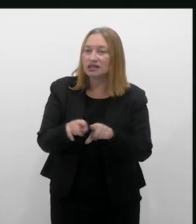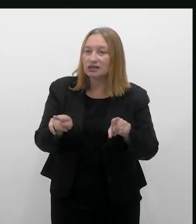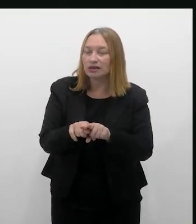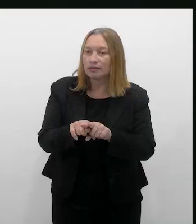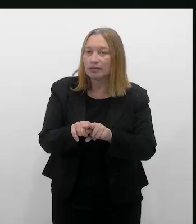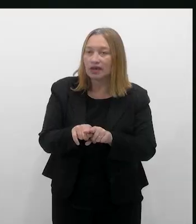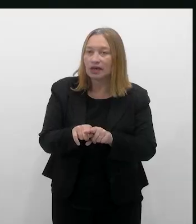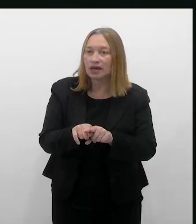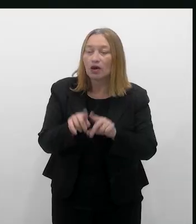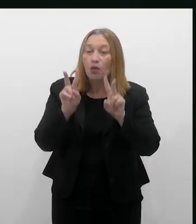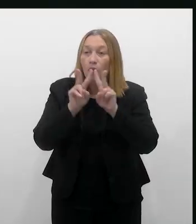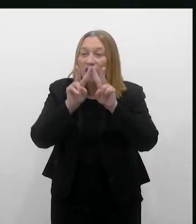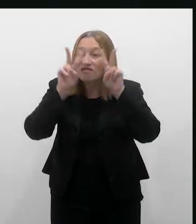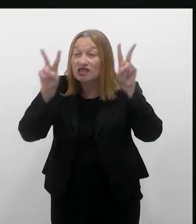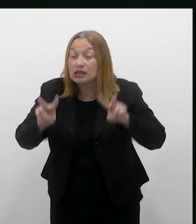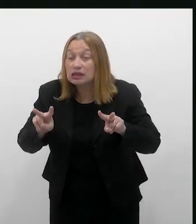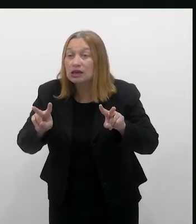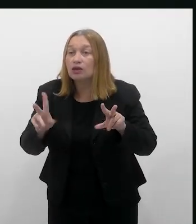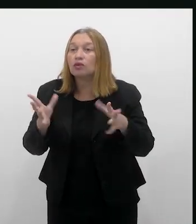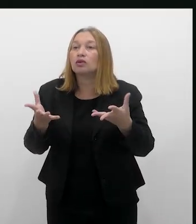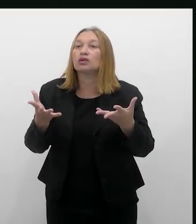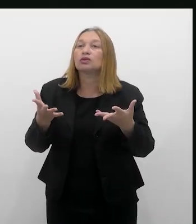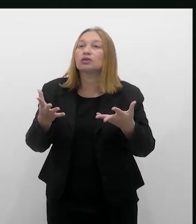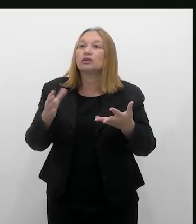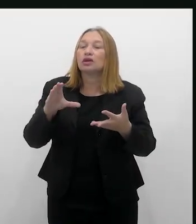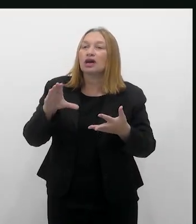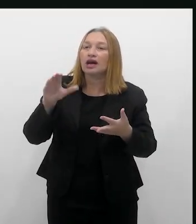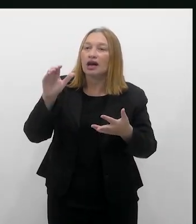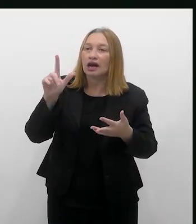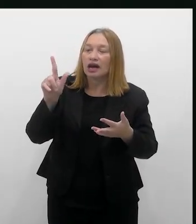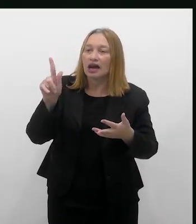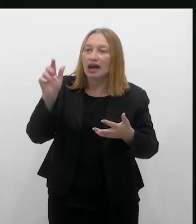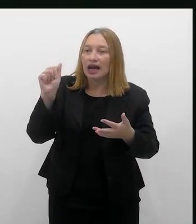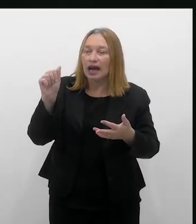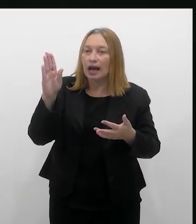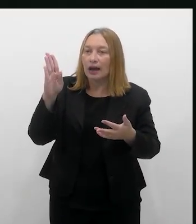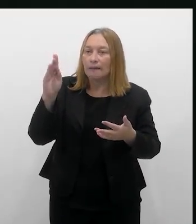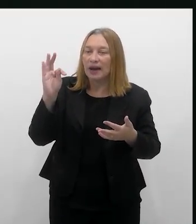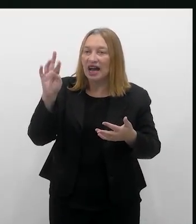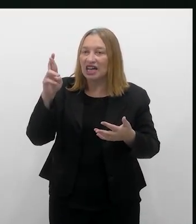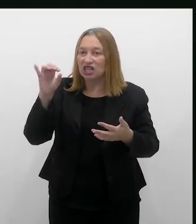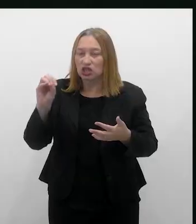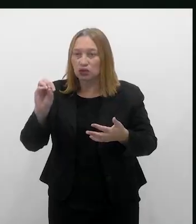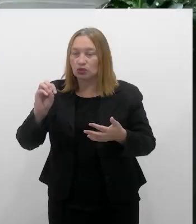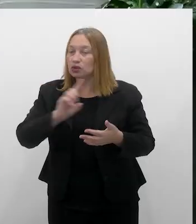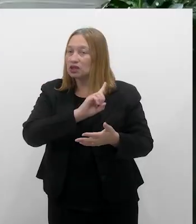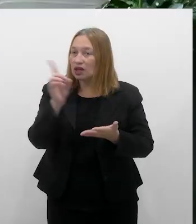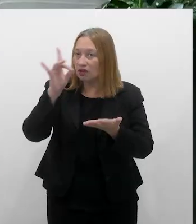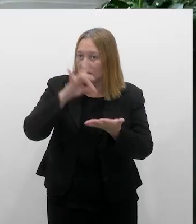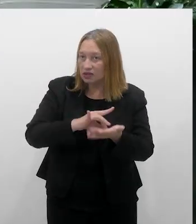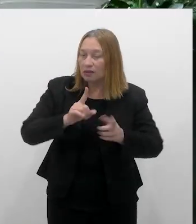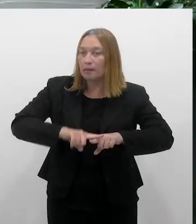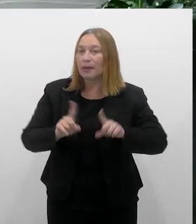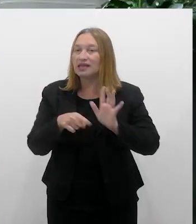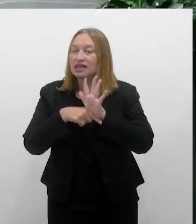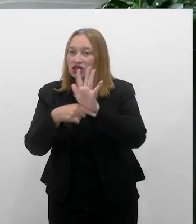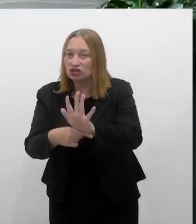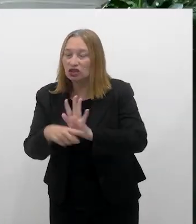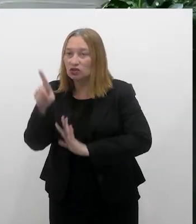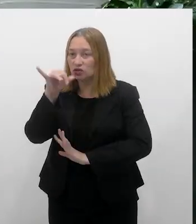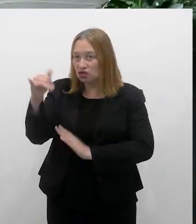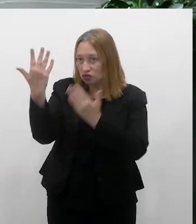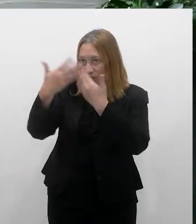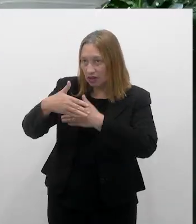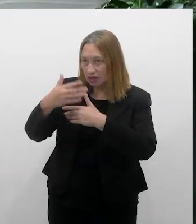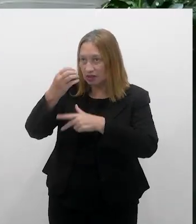Sim. fazendo também uma leitura do gabarito não oficial, Sim. mas ajudando os estudantes